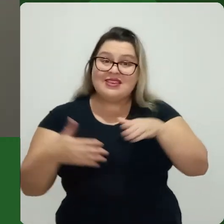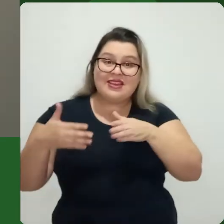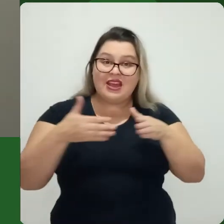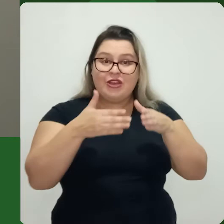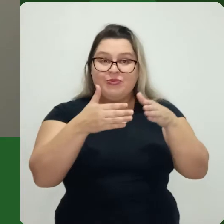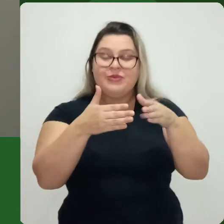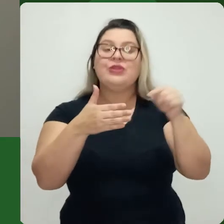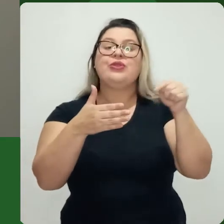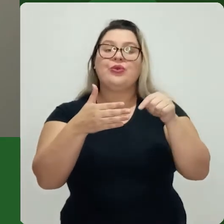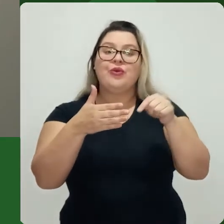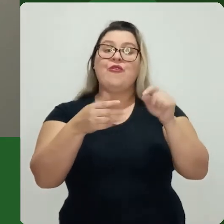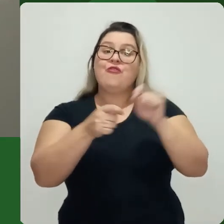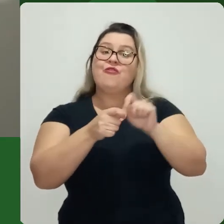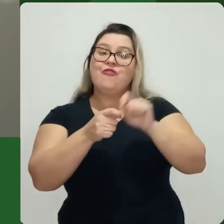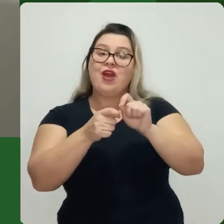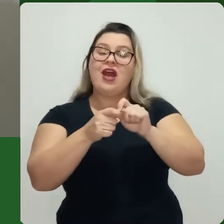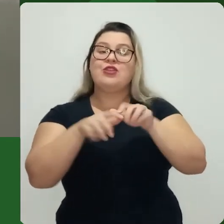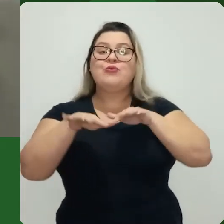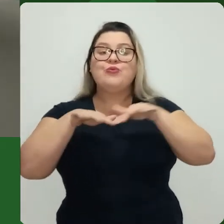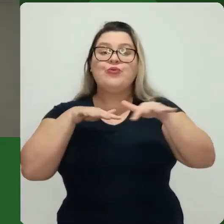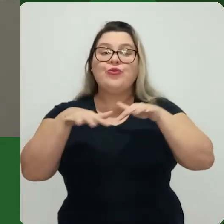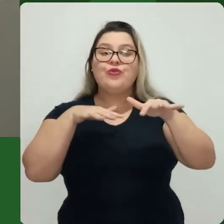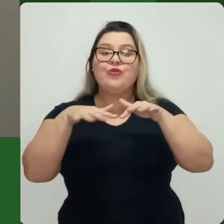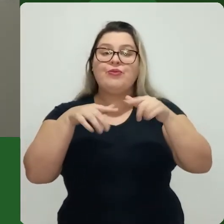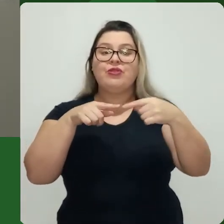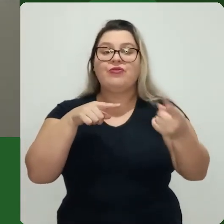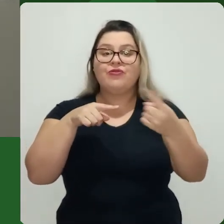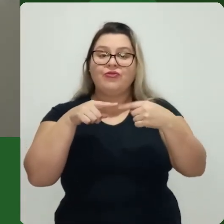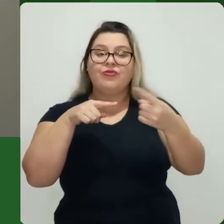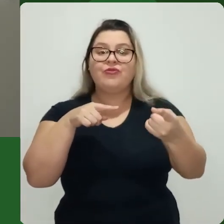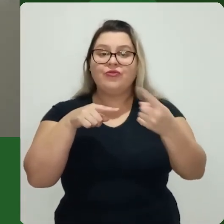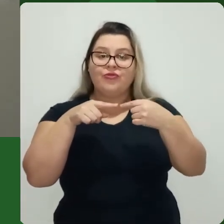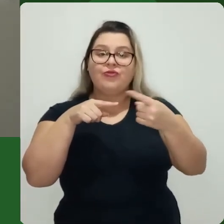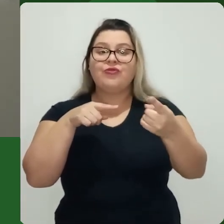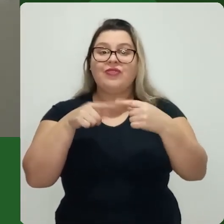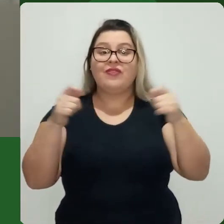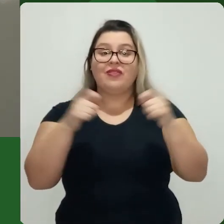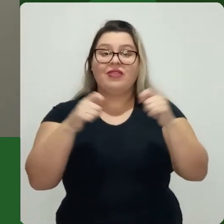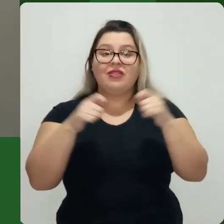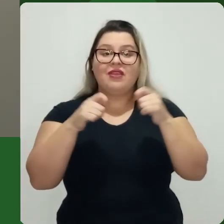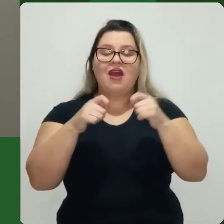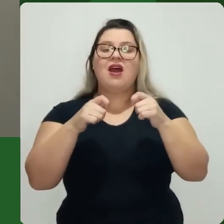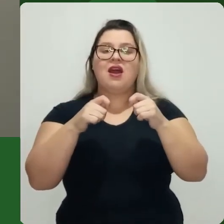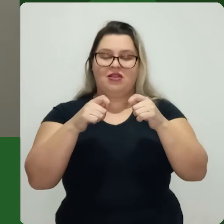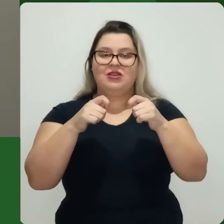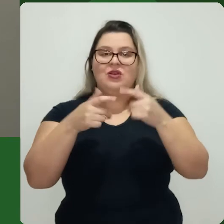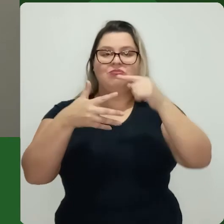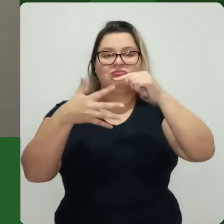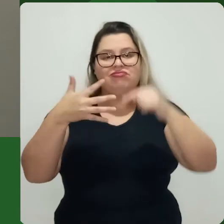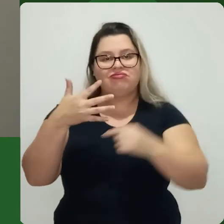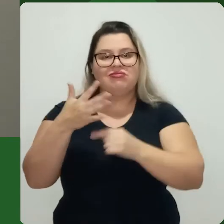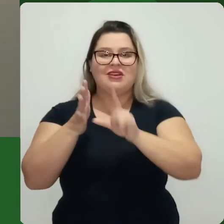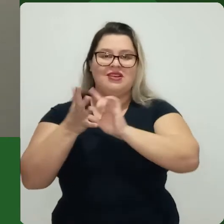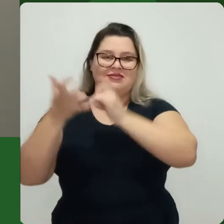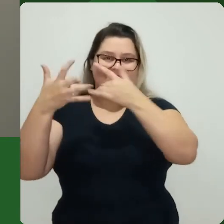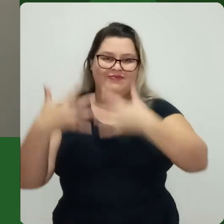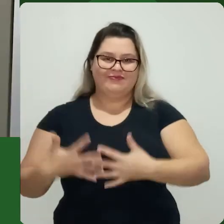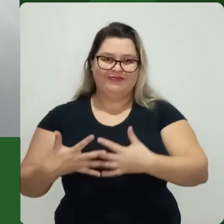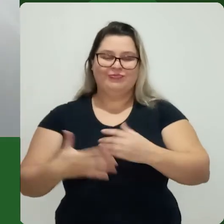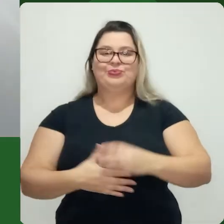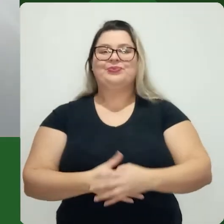Seguindo esse caminho, as platinas realizam um movimento de vai e vem, possibilitando as ações